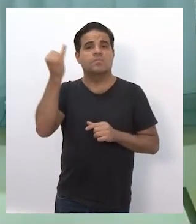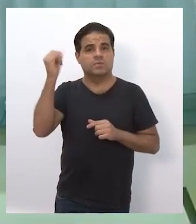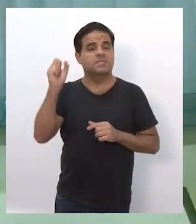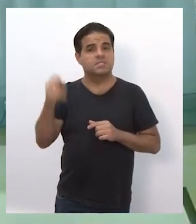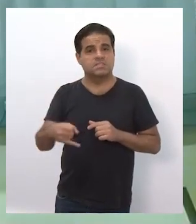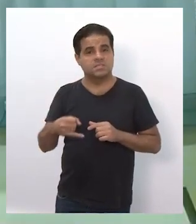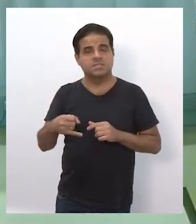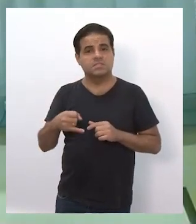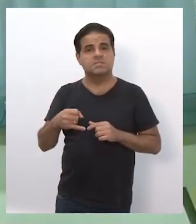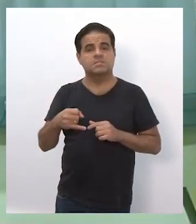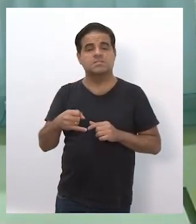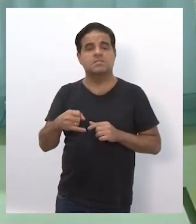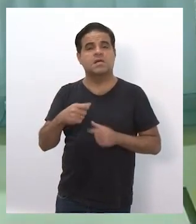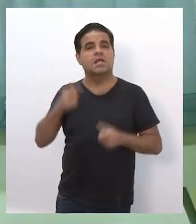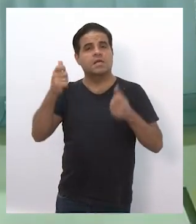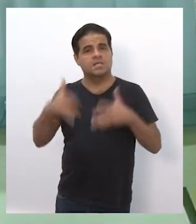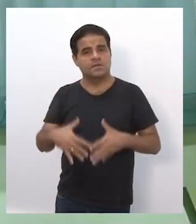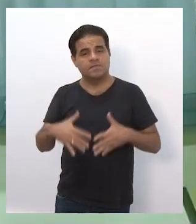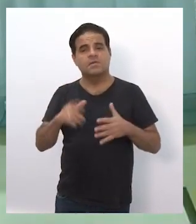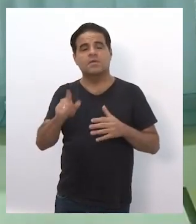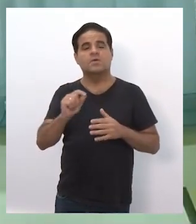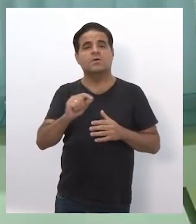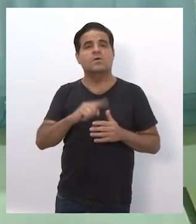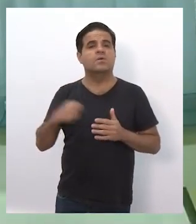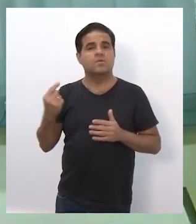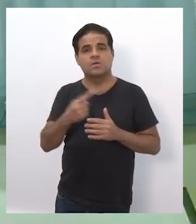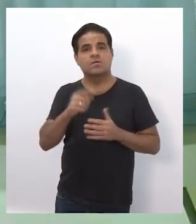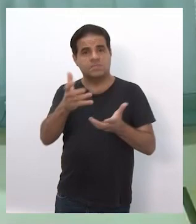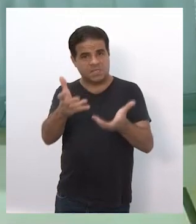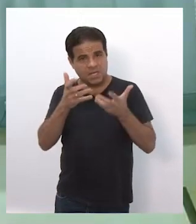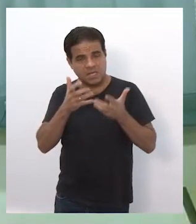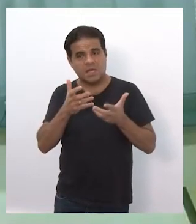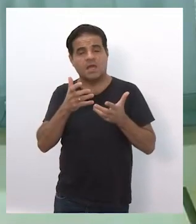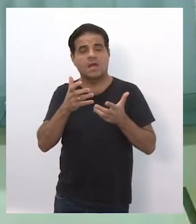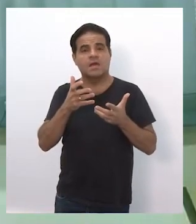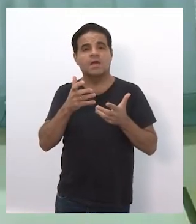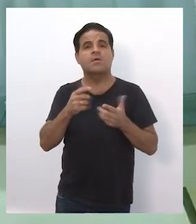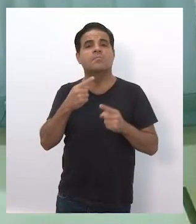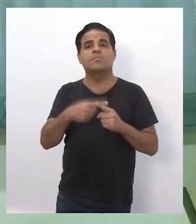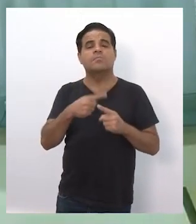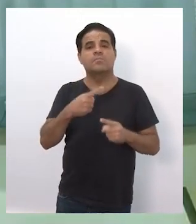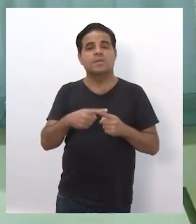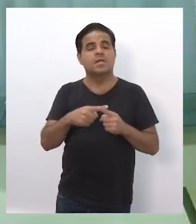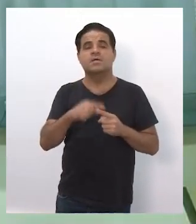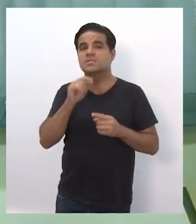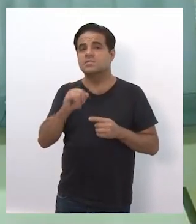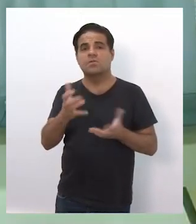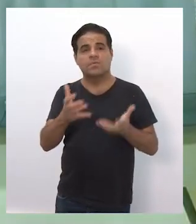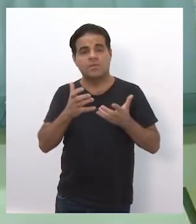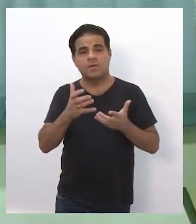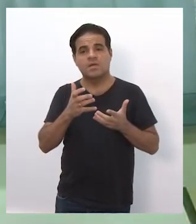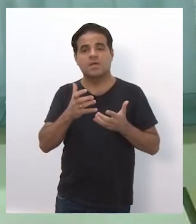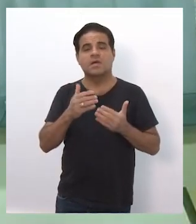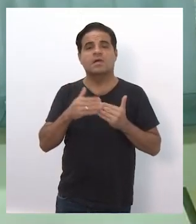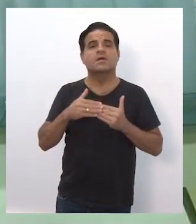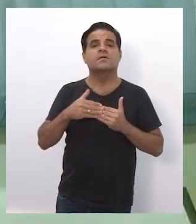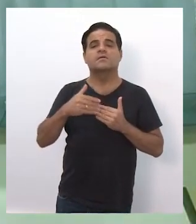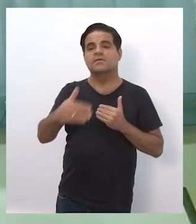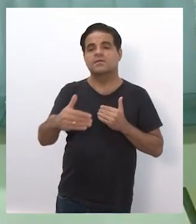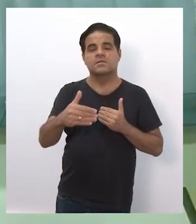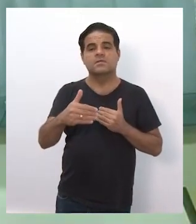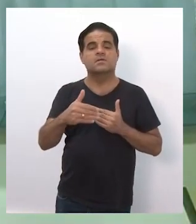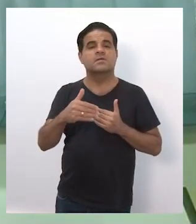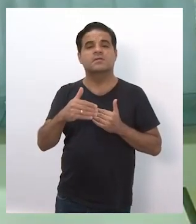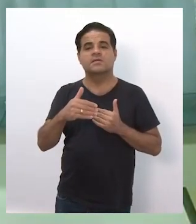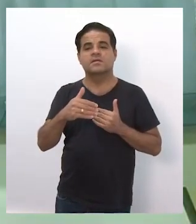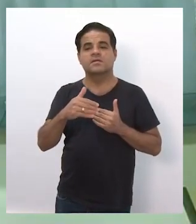tá? Ela define, na verdade, aquilo que você quer, porque se eu quero ir para a linha da Ryzen,